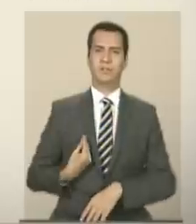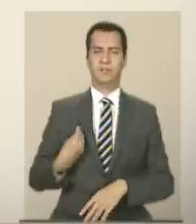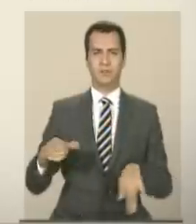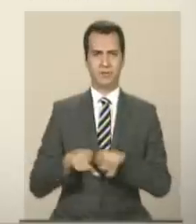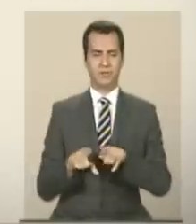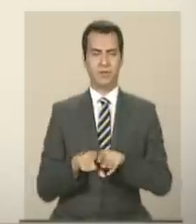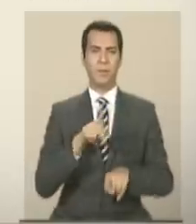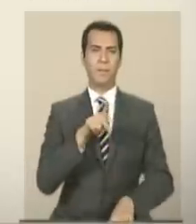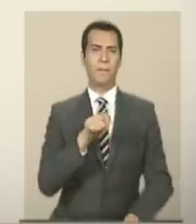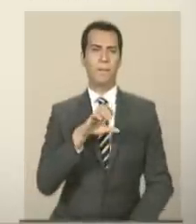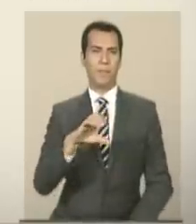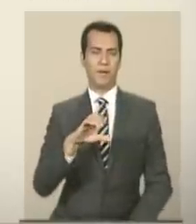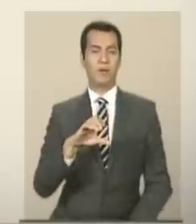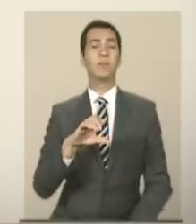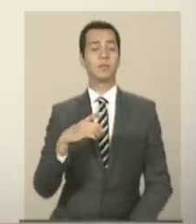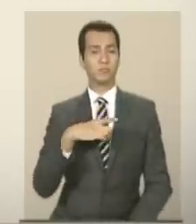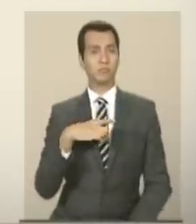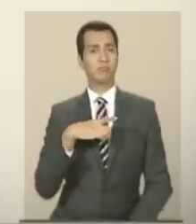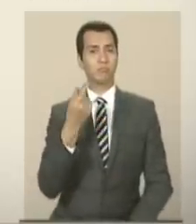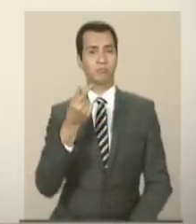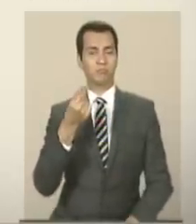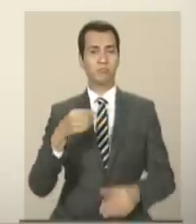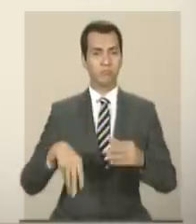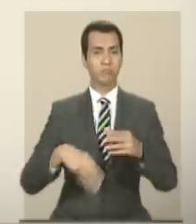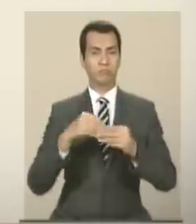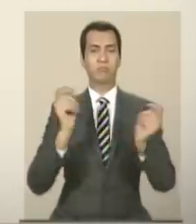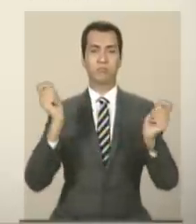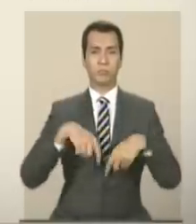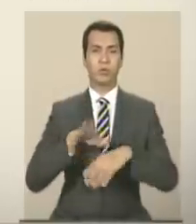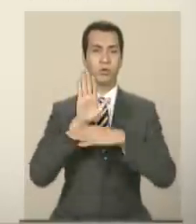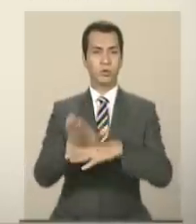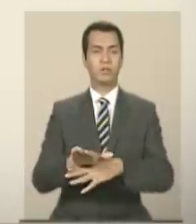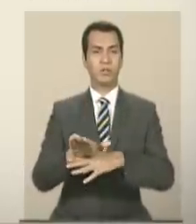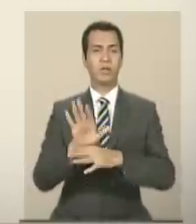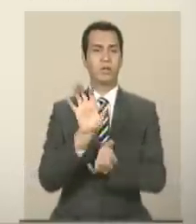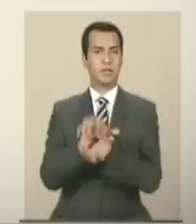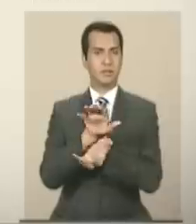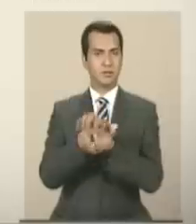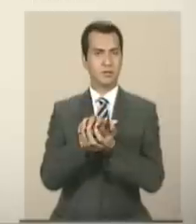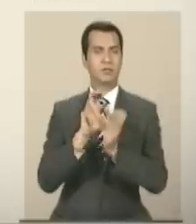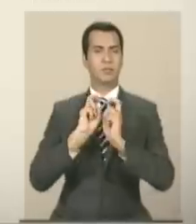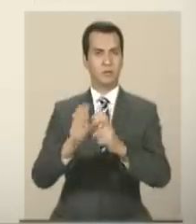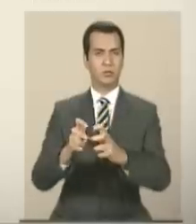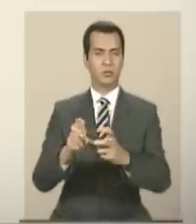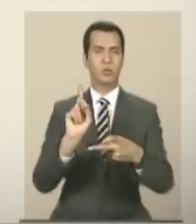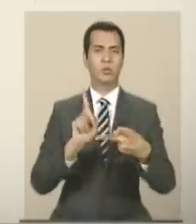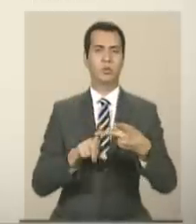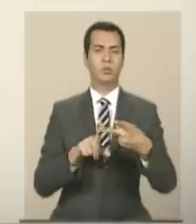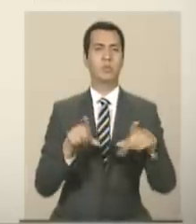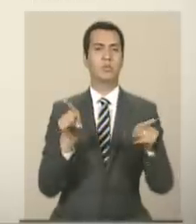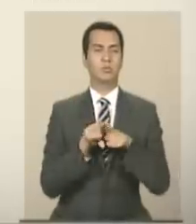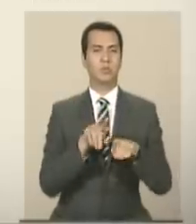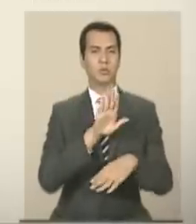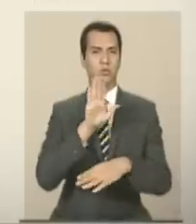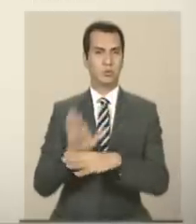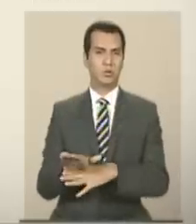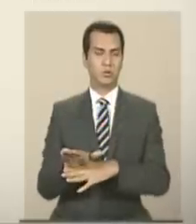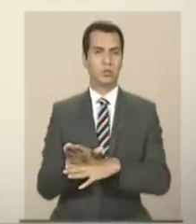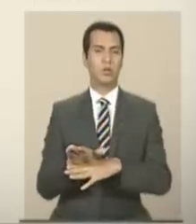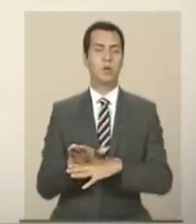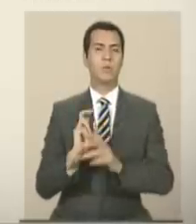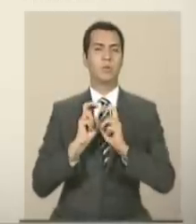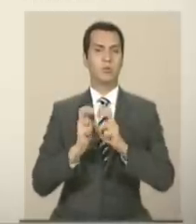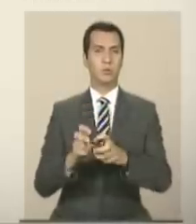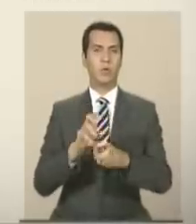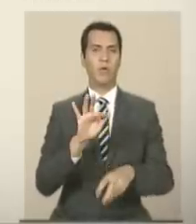o PAC, para a continuidade das obras do metrô de Recife, e também vamos terminar a linha sul do metrô de